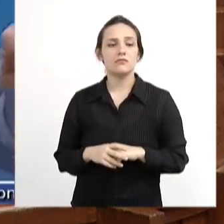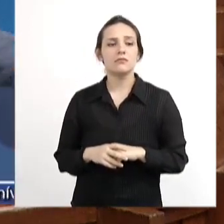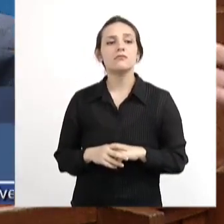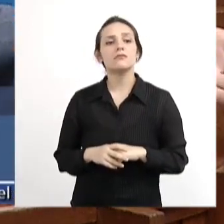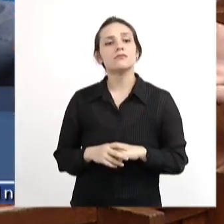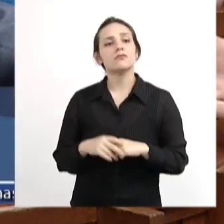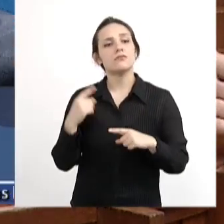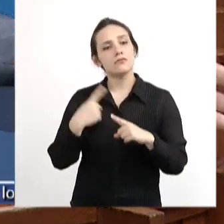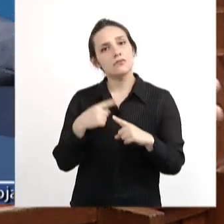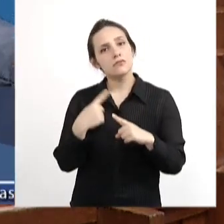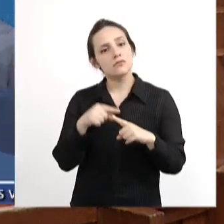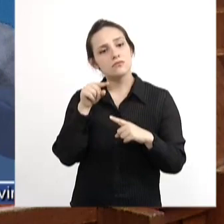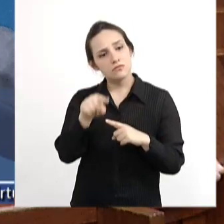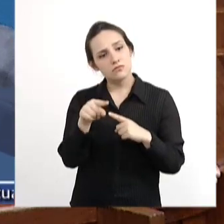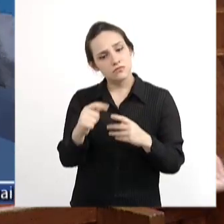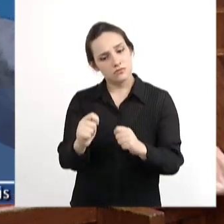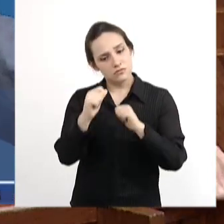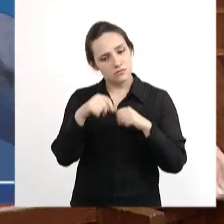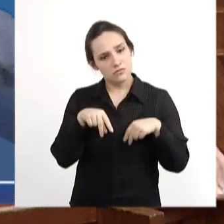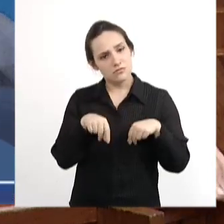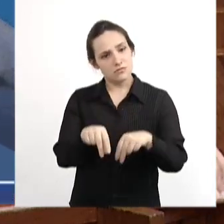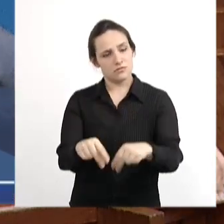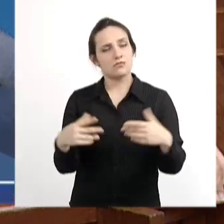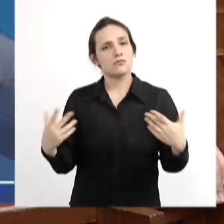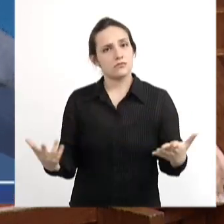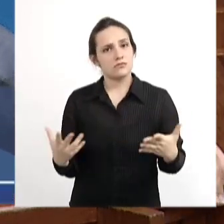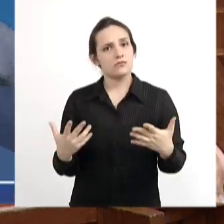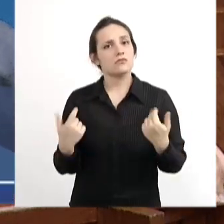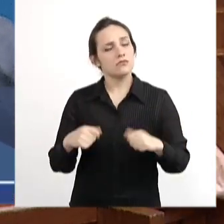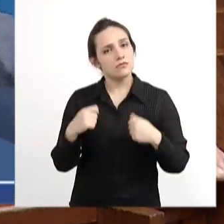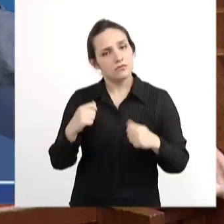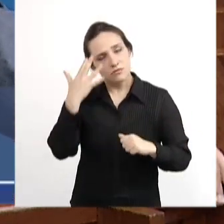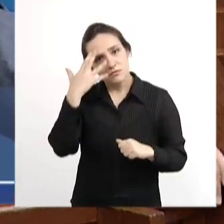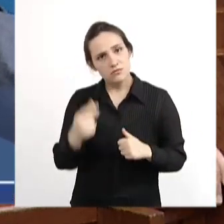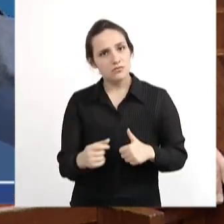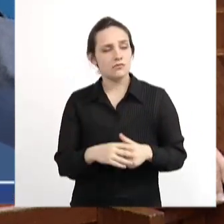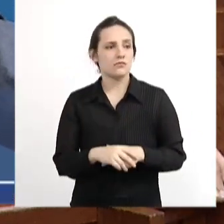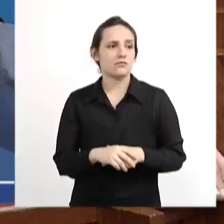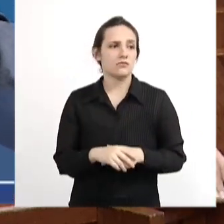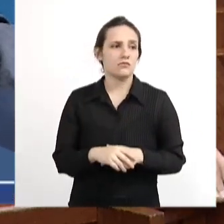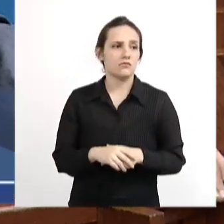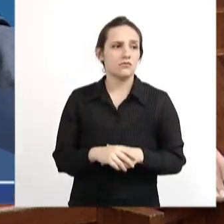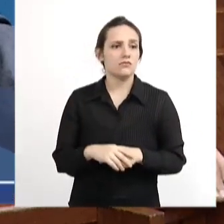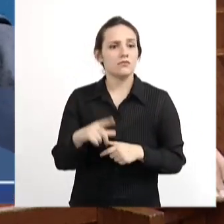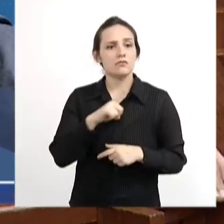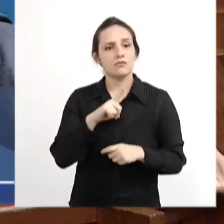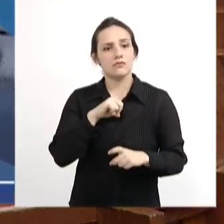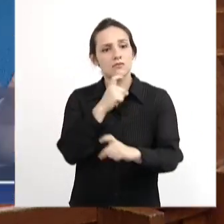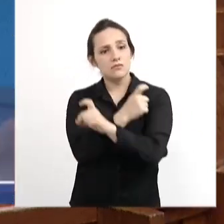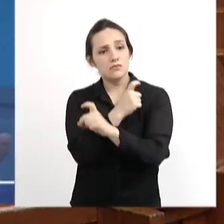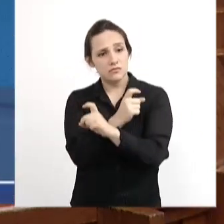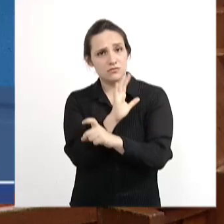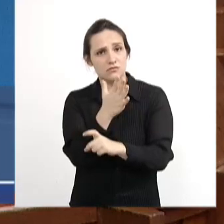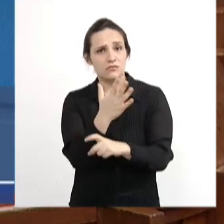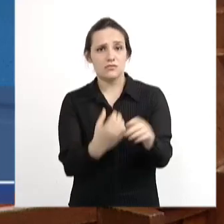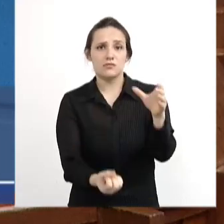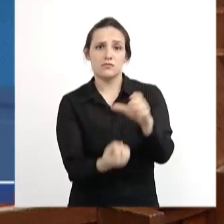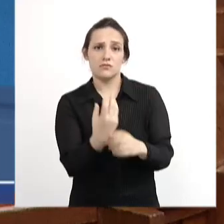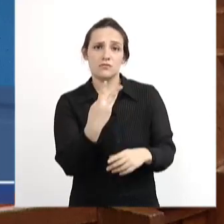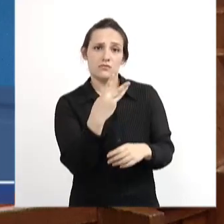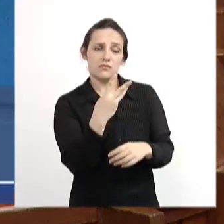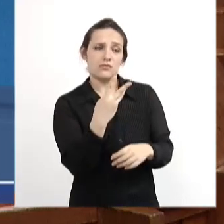solo, até que resolva essa titulação que está aí emperrada. Tem assentamento com 30 anos, que a